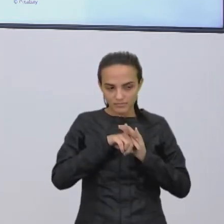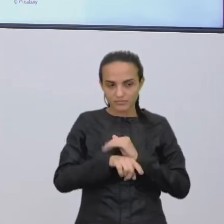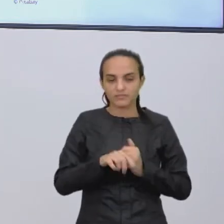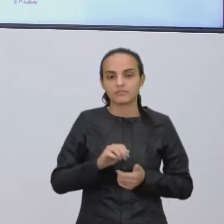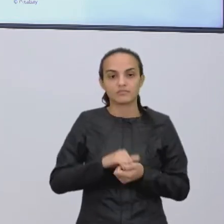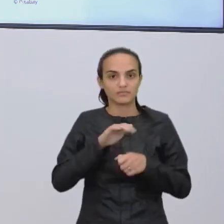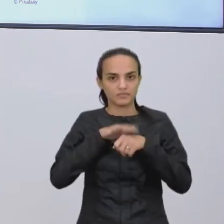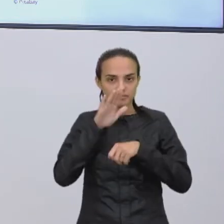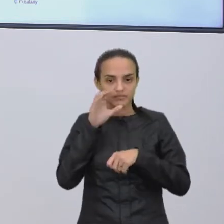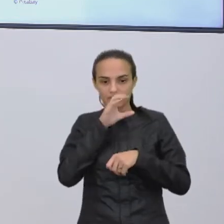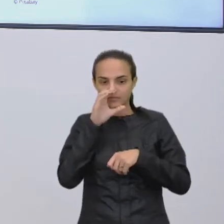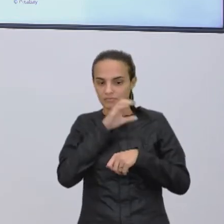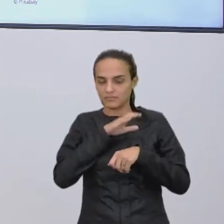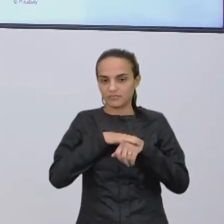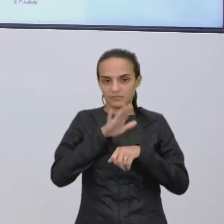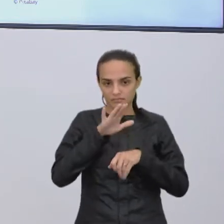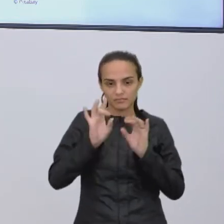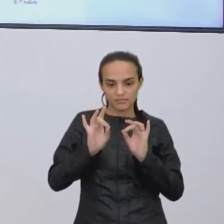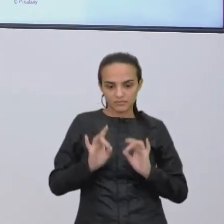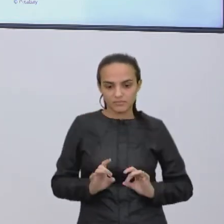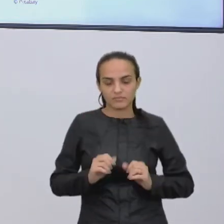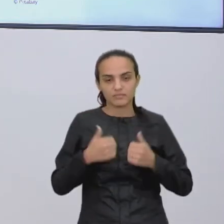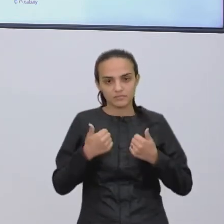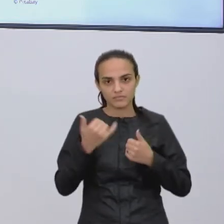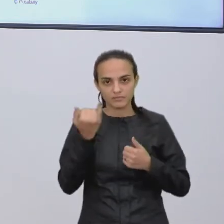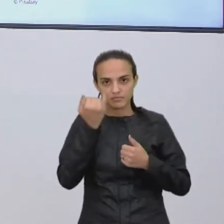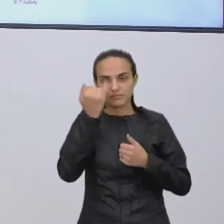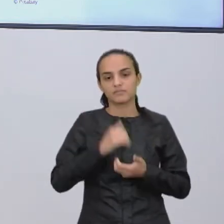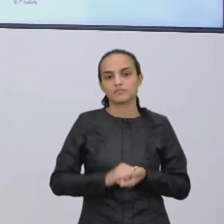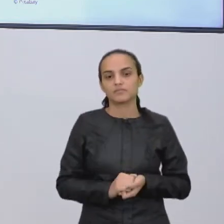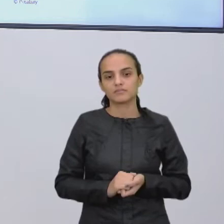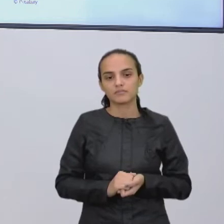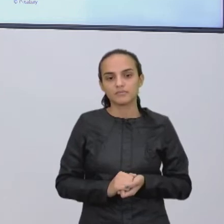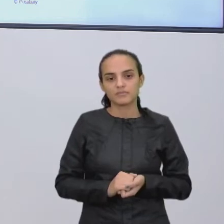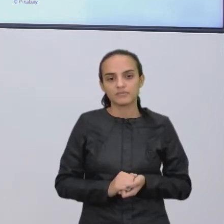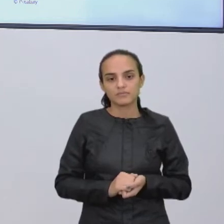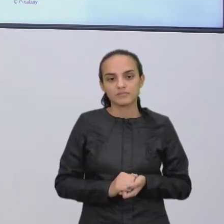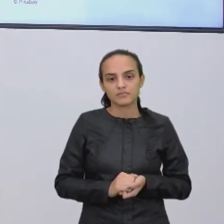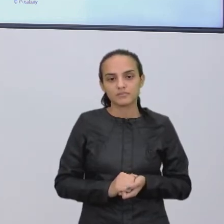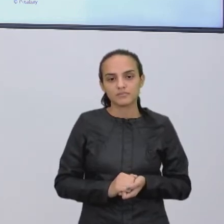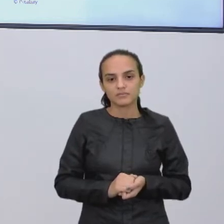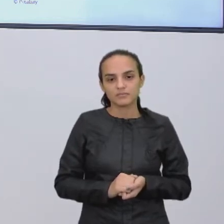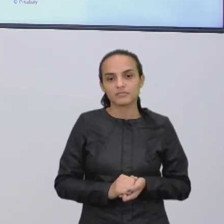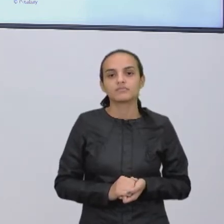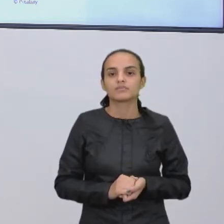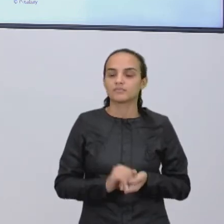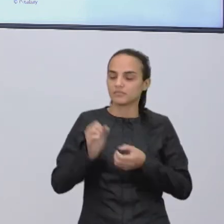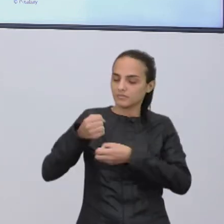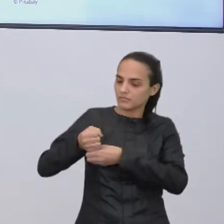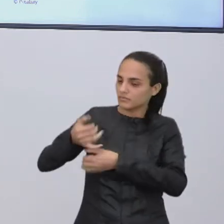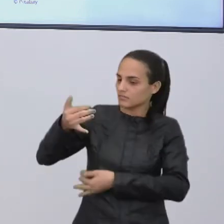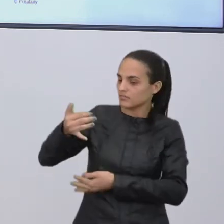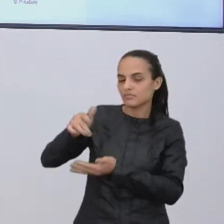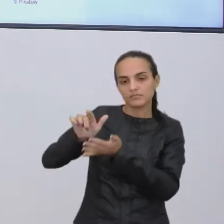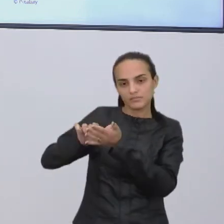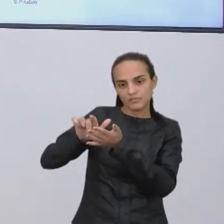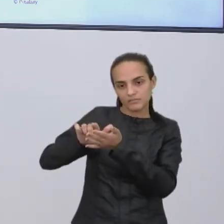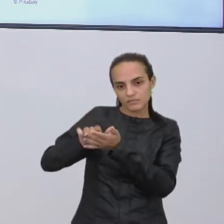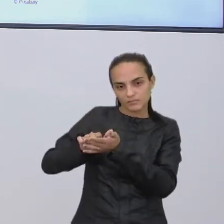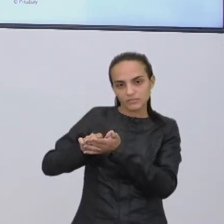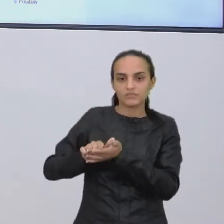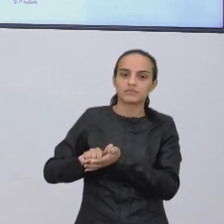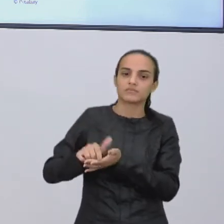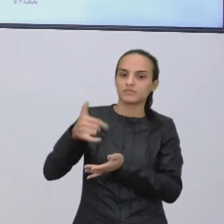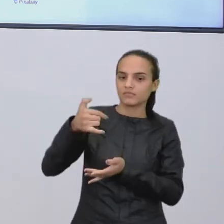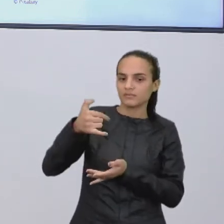muito mais rápida, muito mais eficiente, né? Então era aquele recenseador, aquele indivíduo